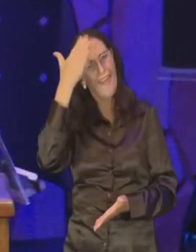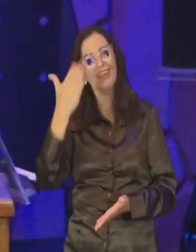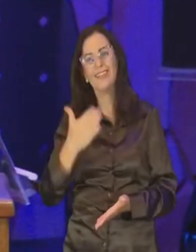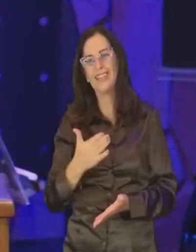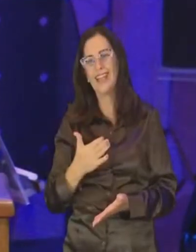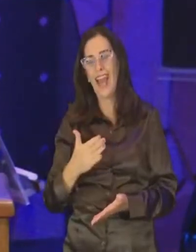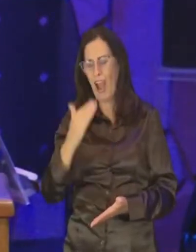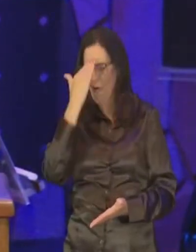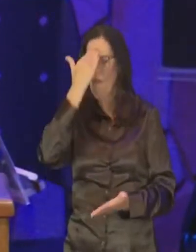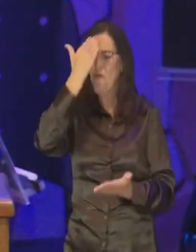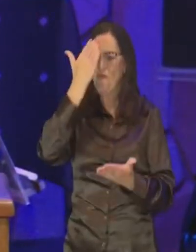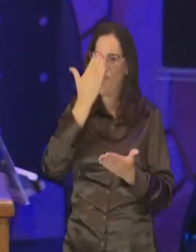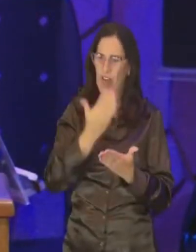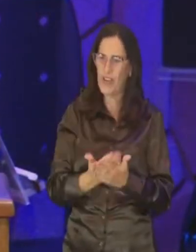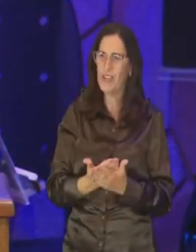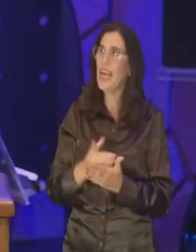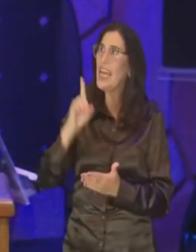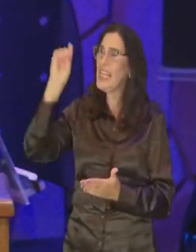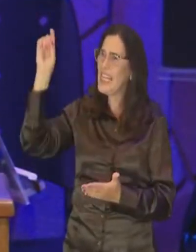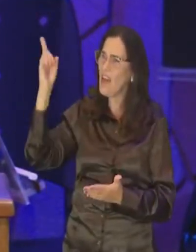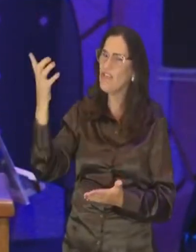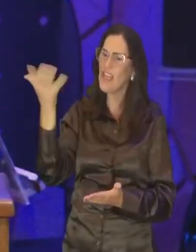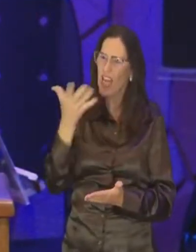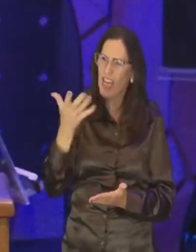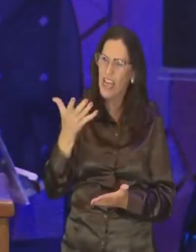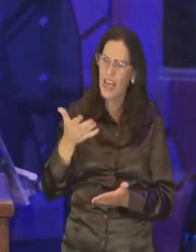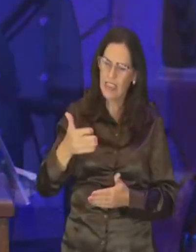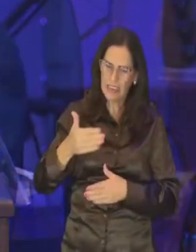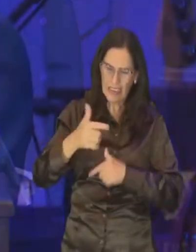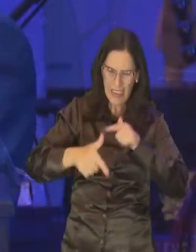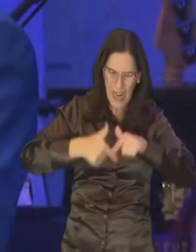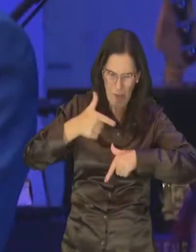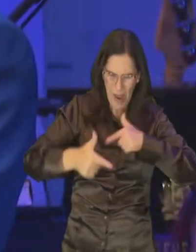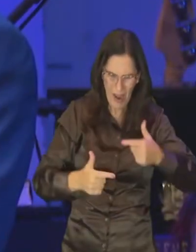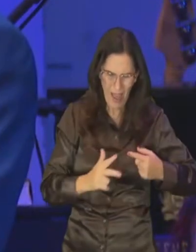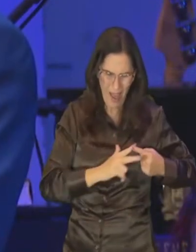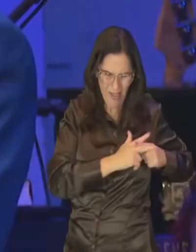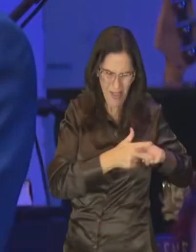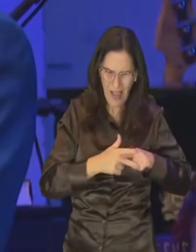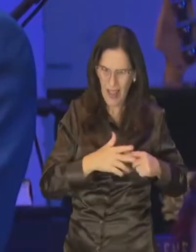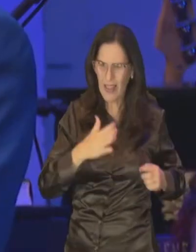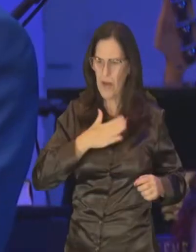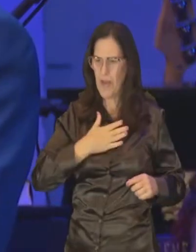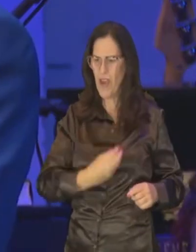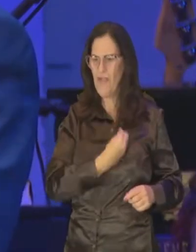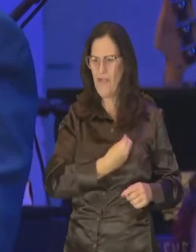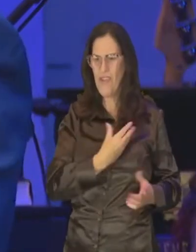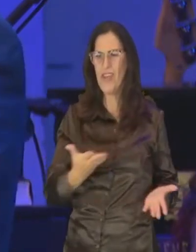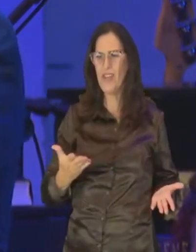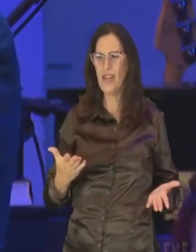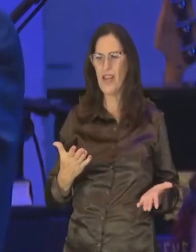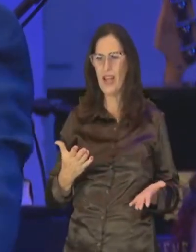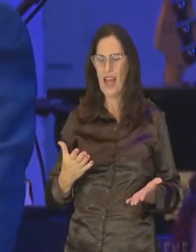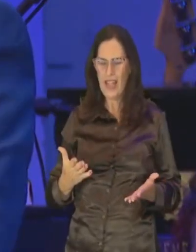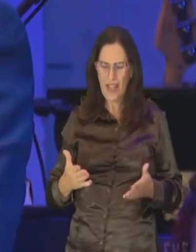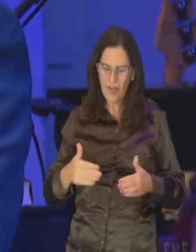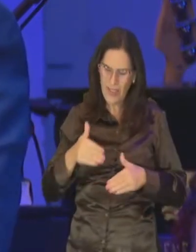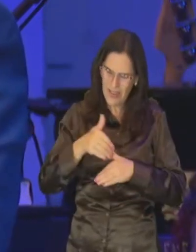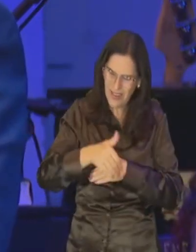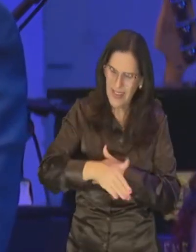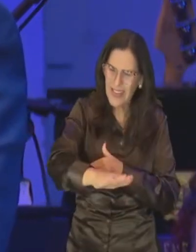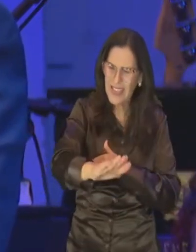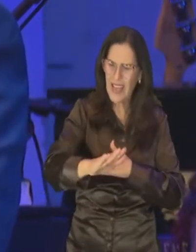A certeza era de que Deus queria continuar trabalhando provações comigo. Deus queria continuar o